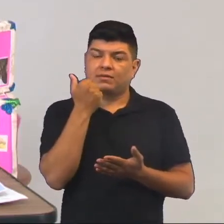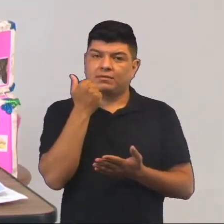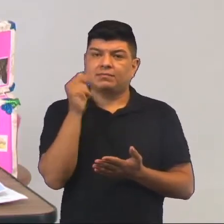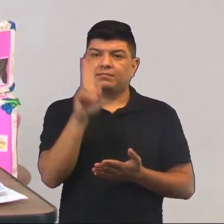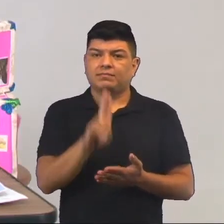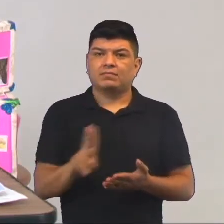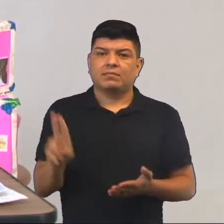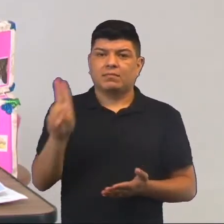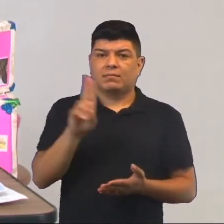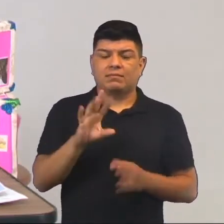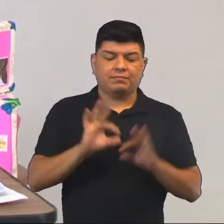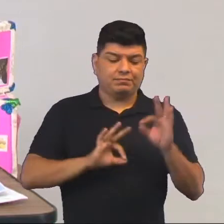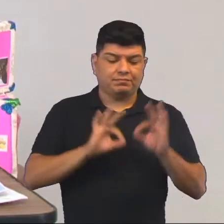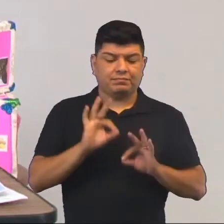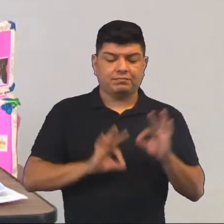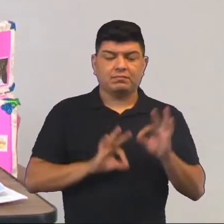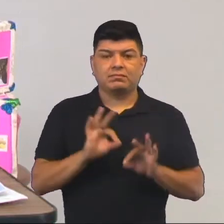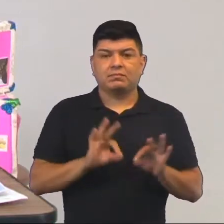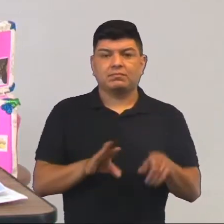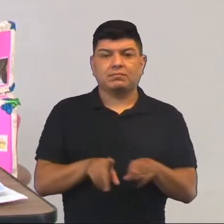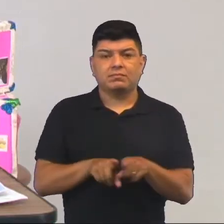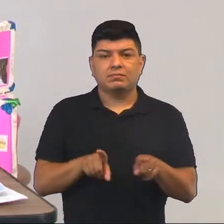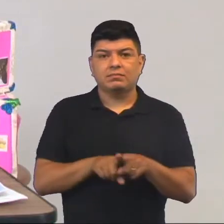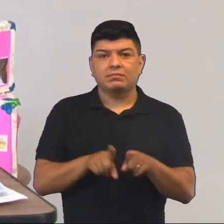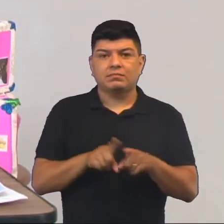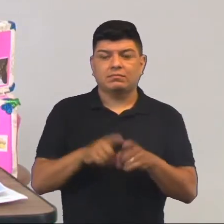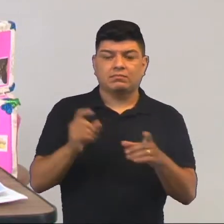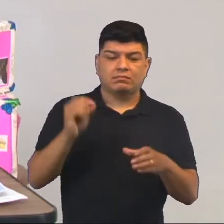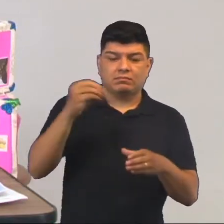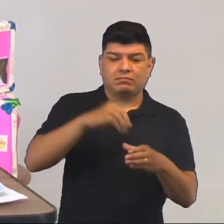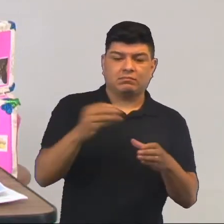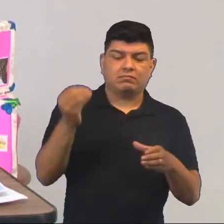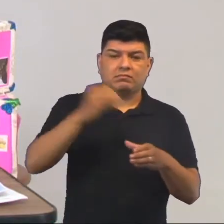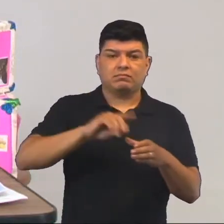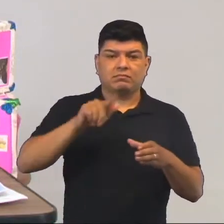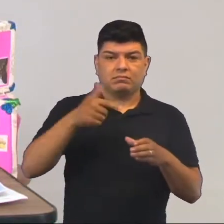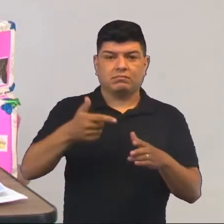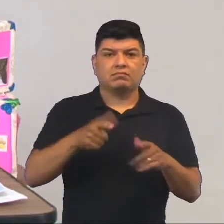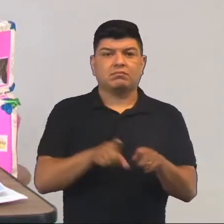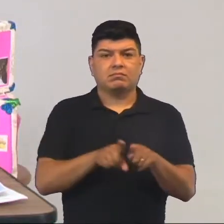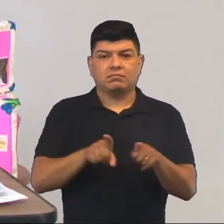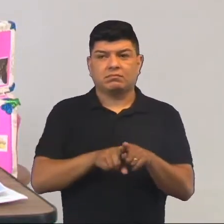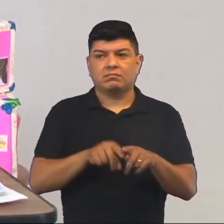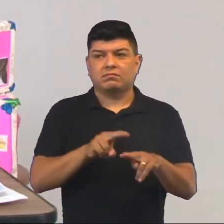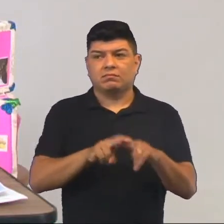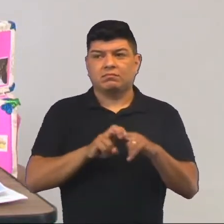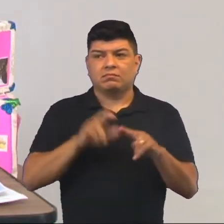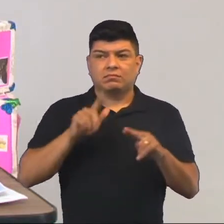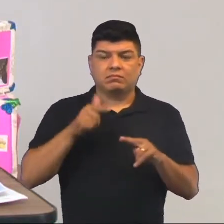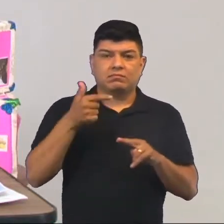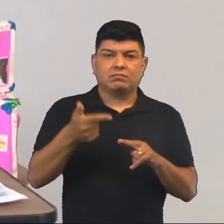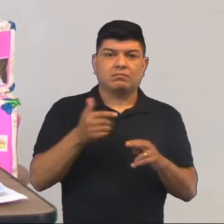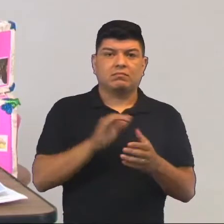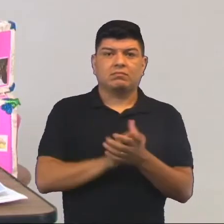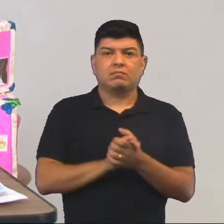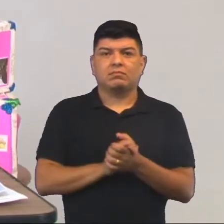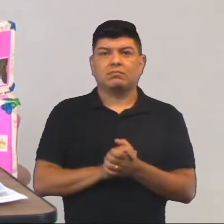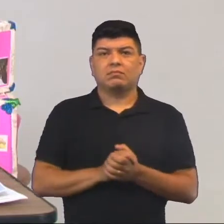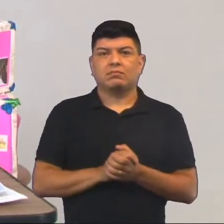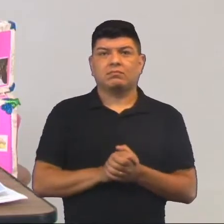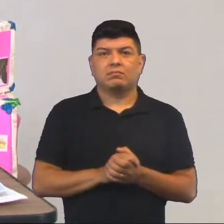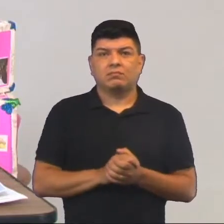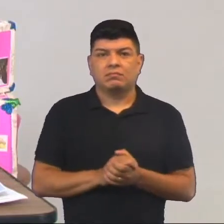a utilizar, a preparar e ali também a colocar outros temperos. E logo depois,